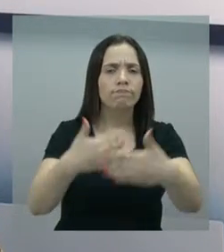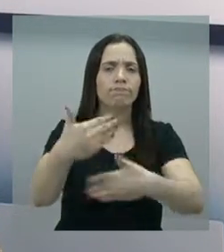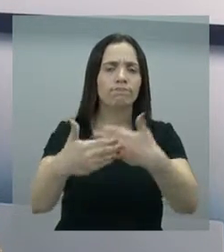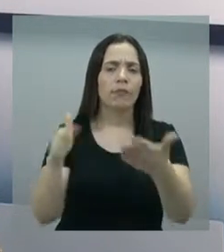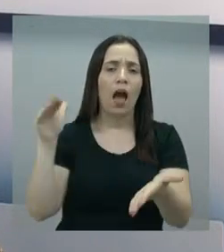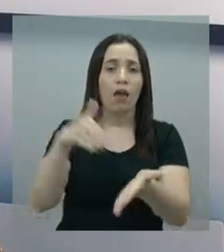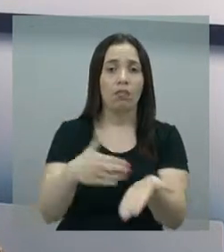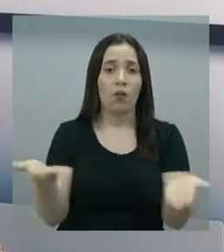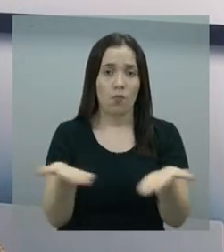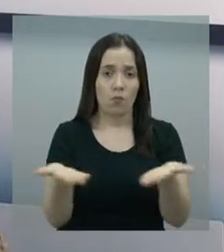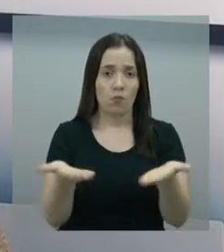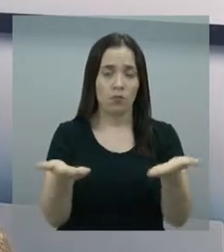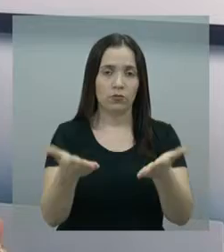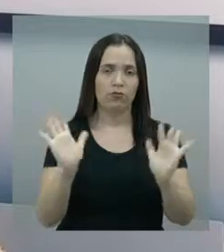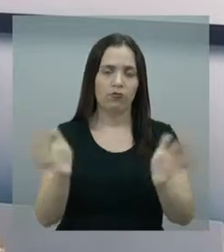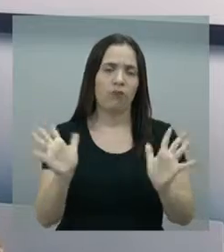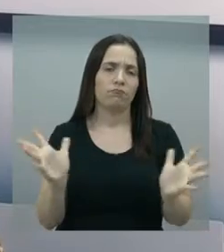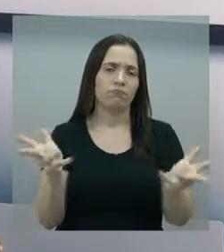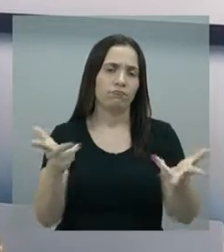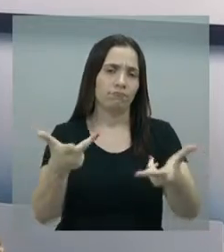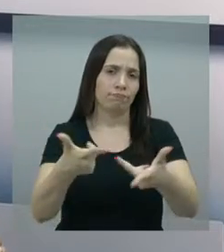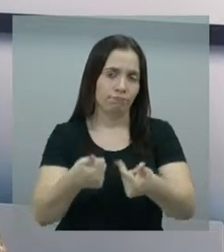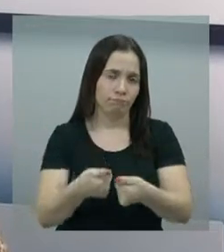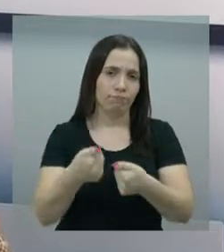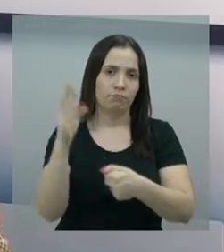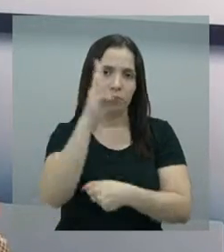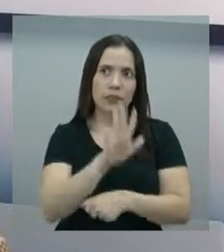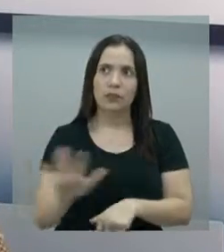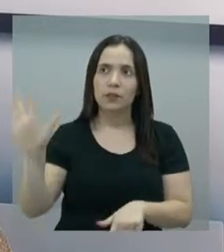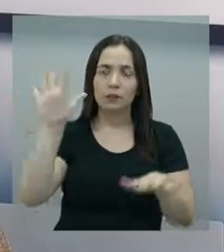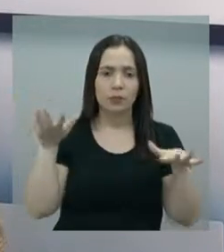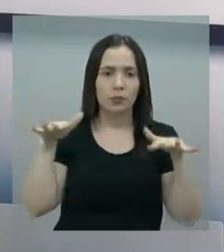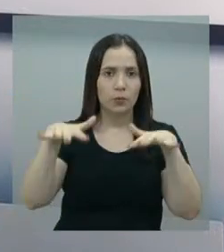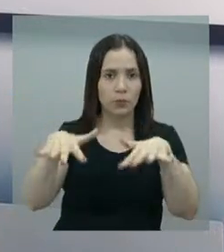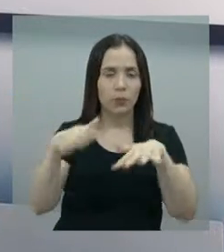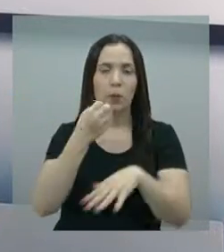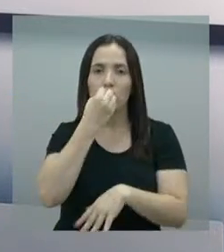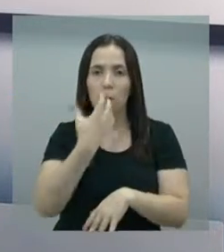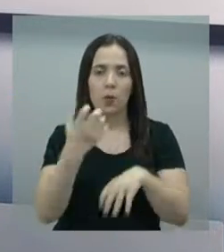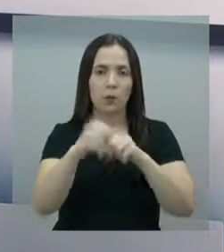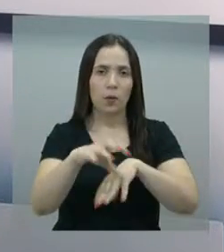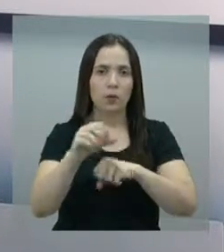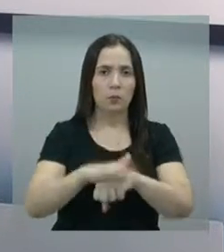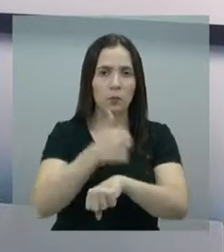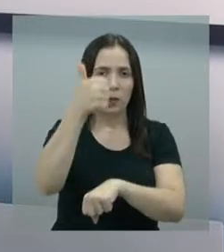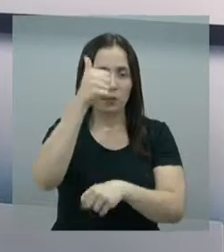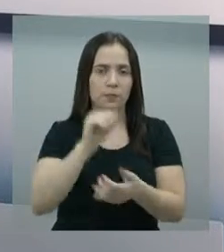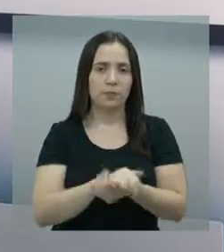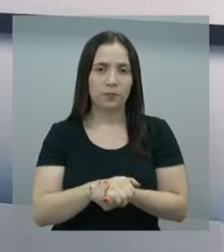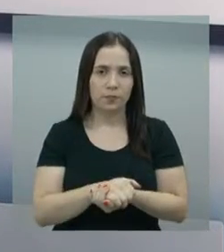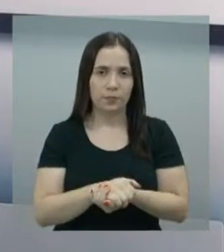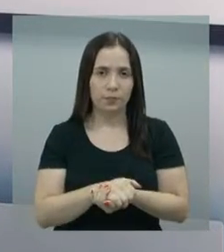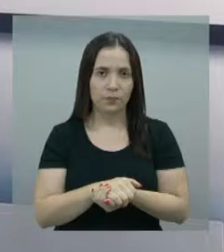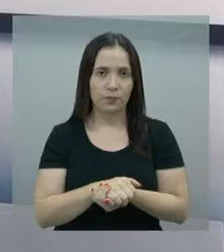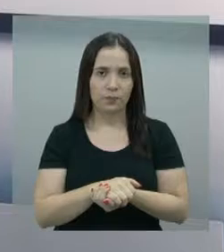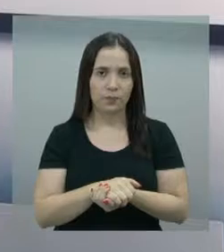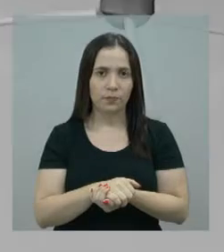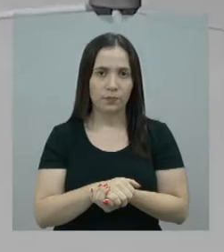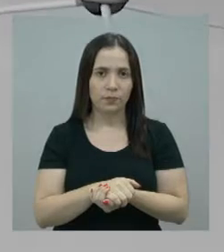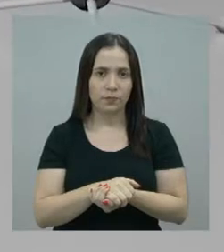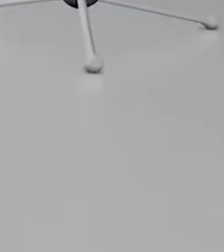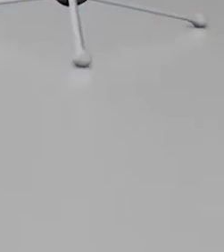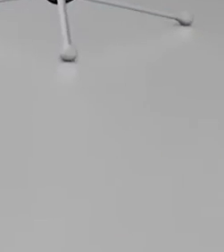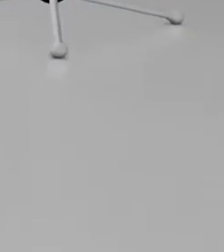até chegar hoje com o reconhecimento nacional da melhor educação do país. Não sai daí não, eu volto já já.